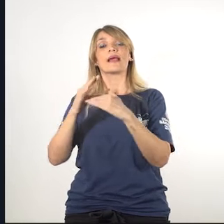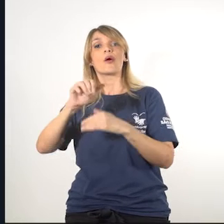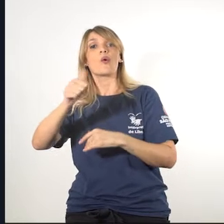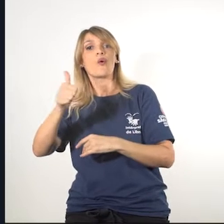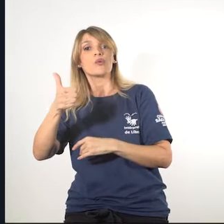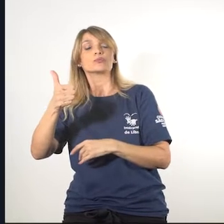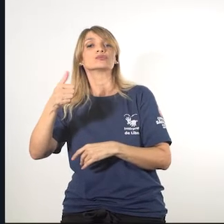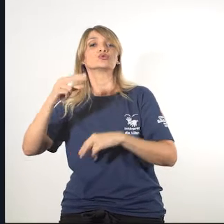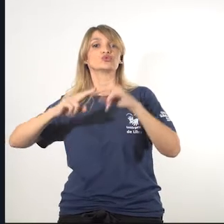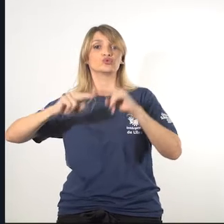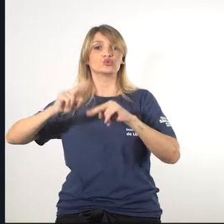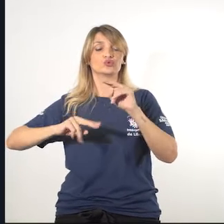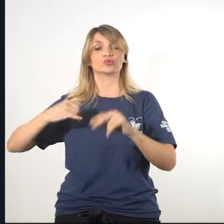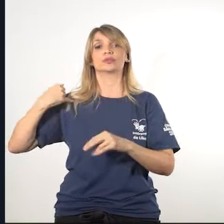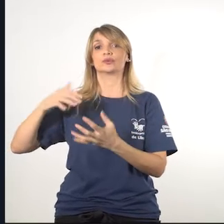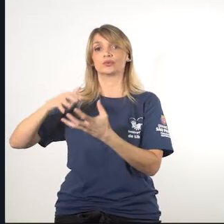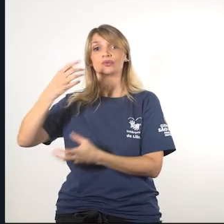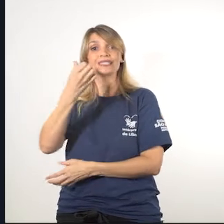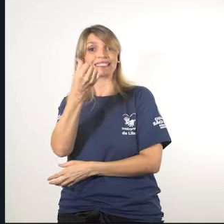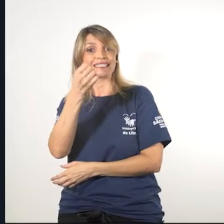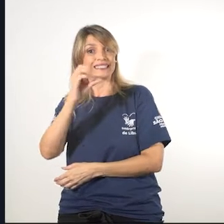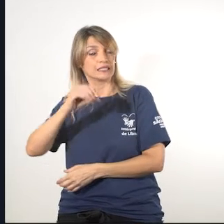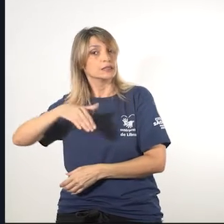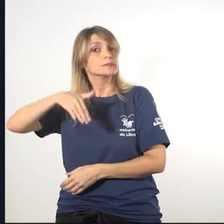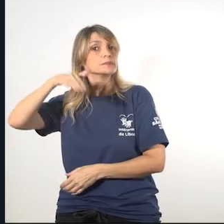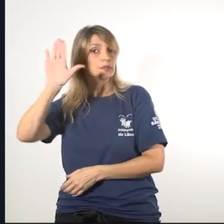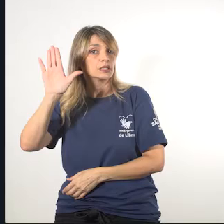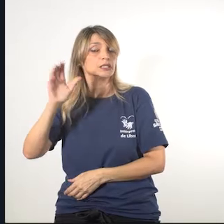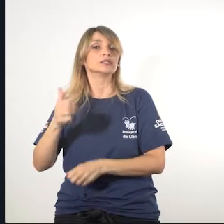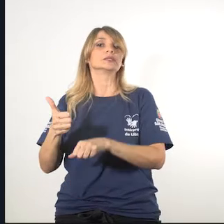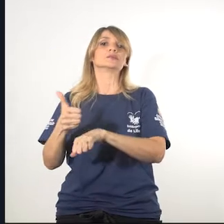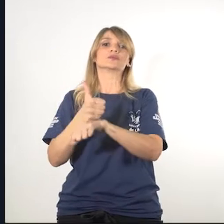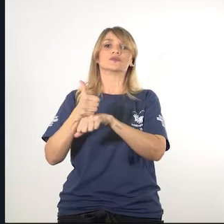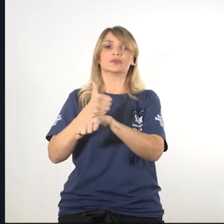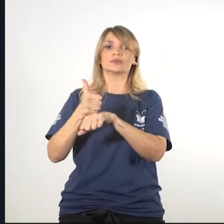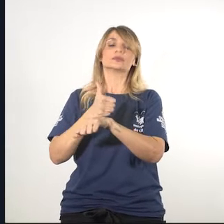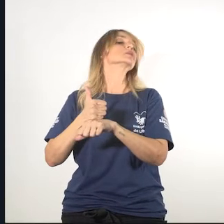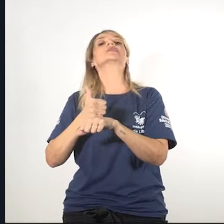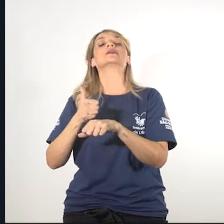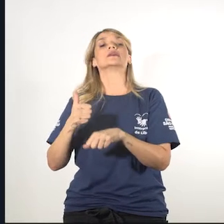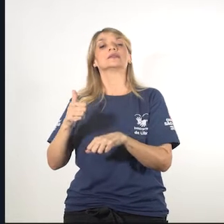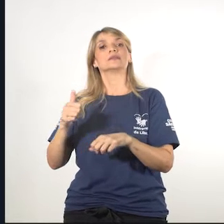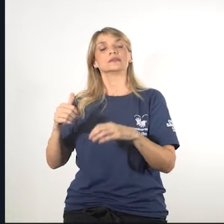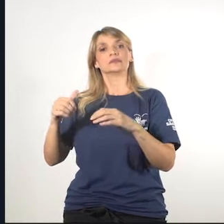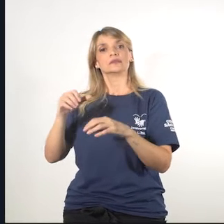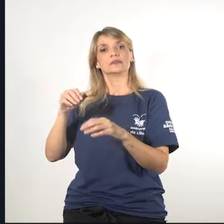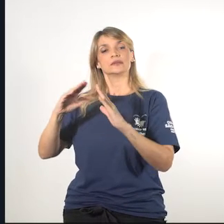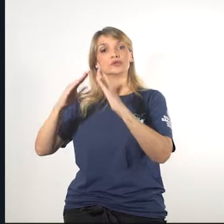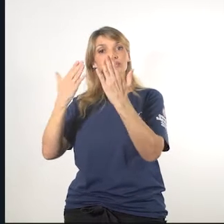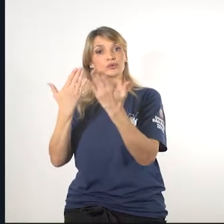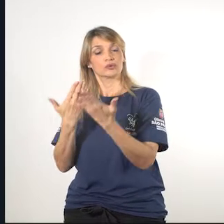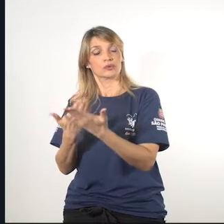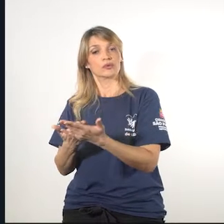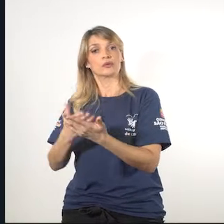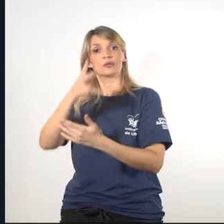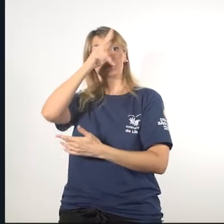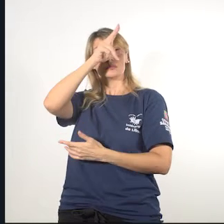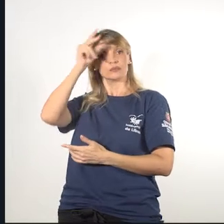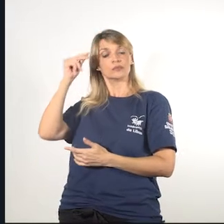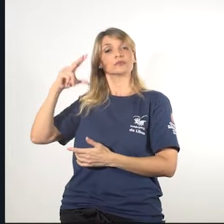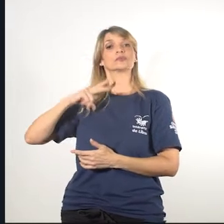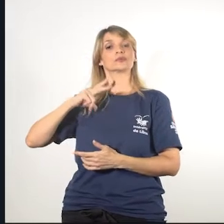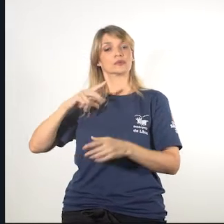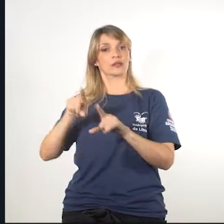com 60 anos e mais, profissionais das escolas públicas e privadas, porque exatamente não